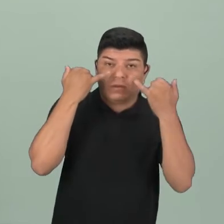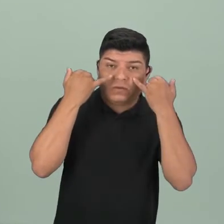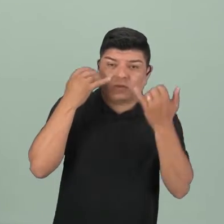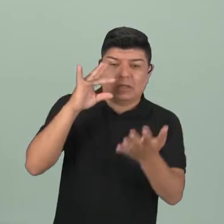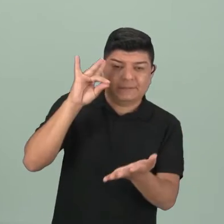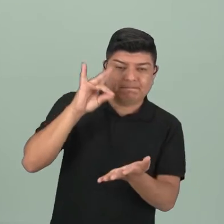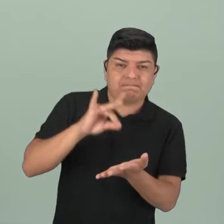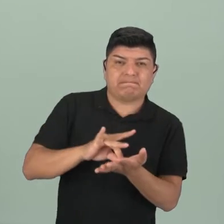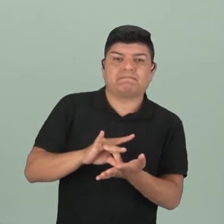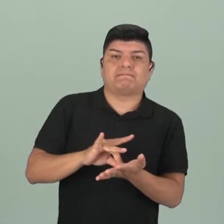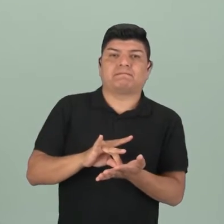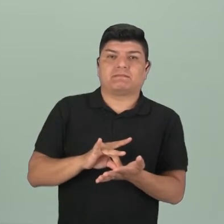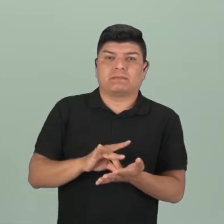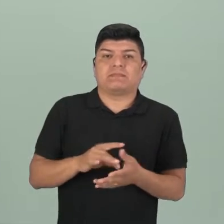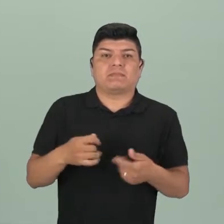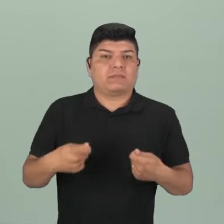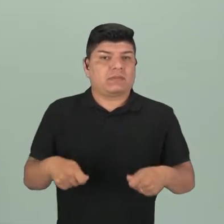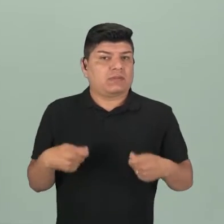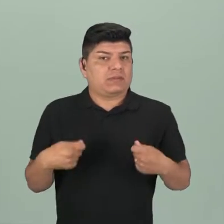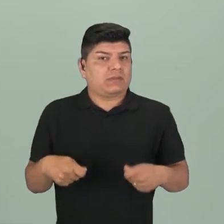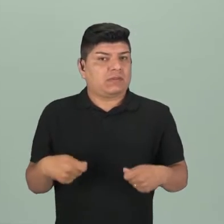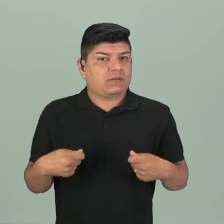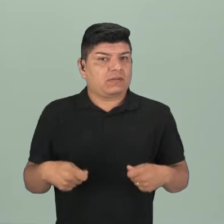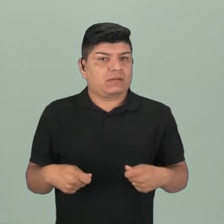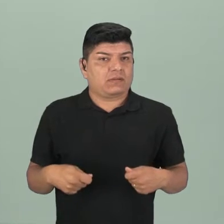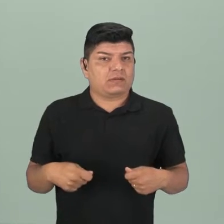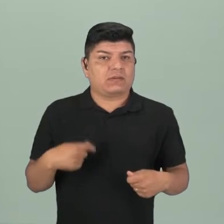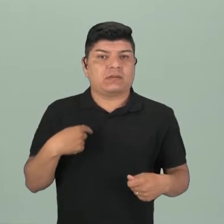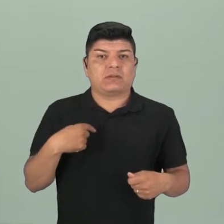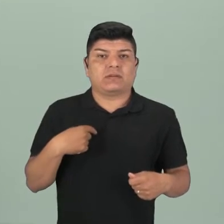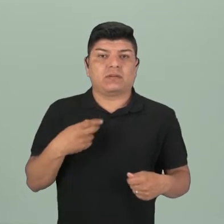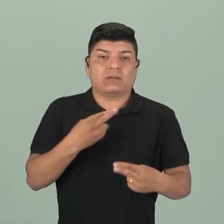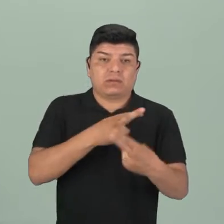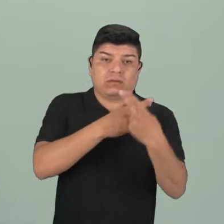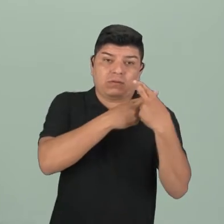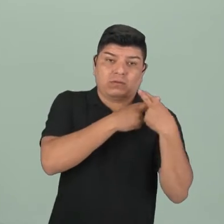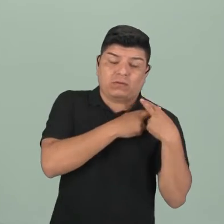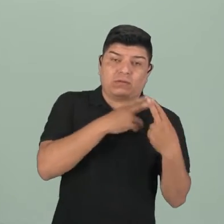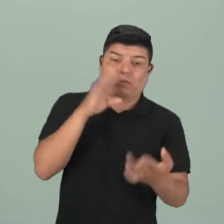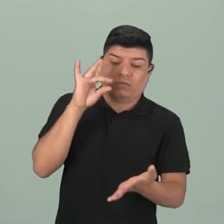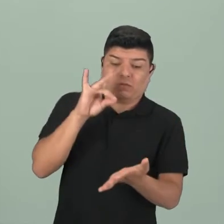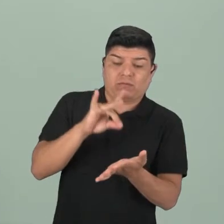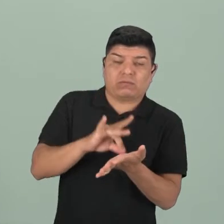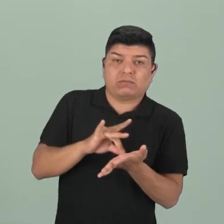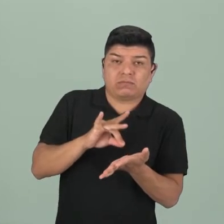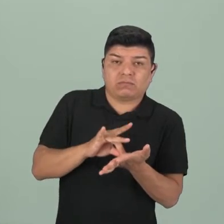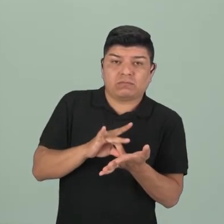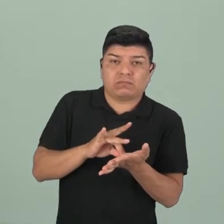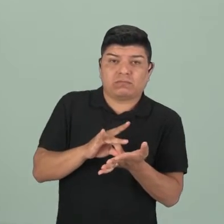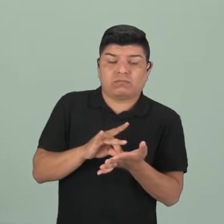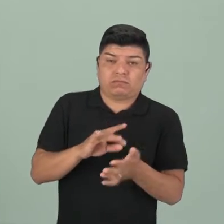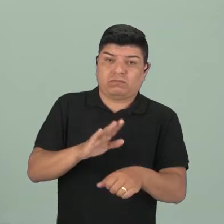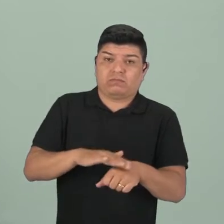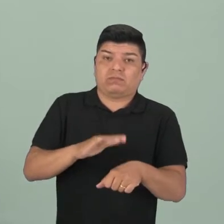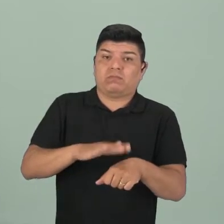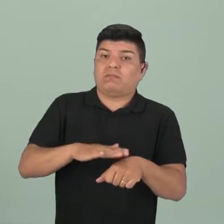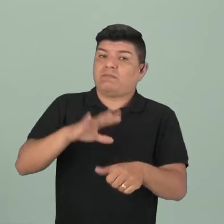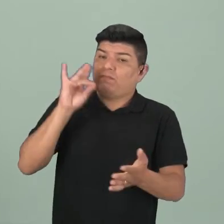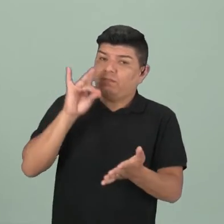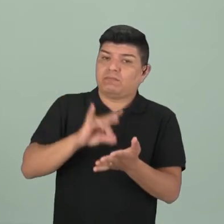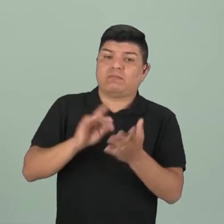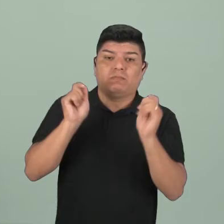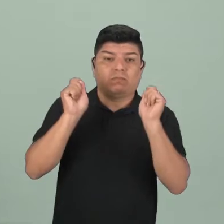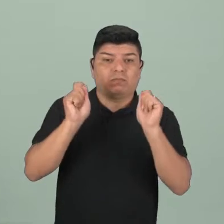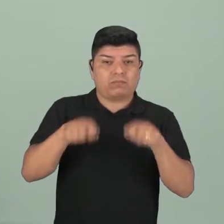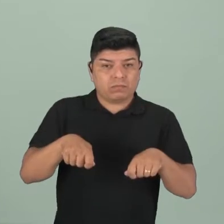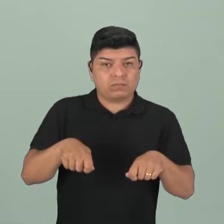ser real, né? Ela tem que ter compromisso com a verdade, ela tem que ser o mais próximo da verdade possível, né? Eu